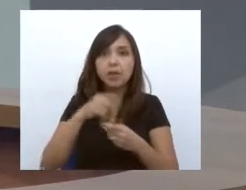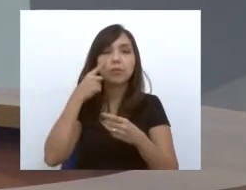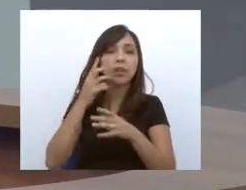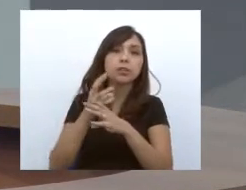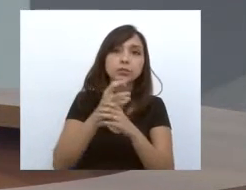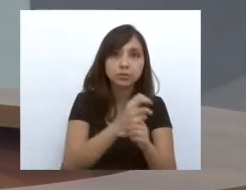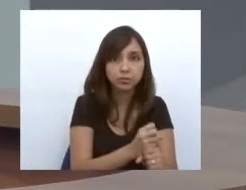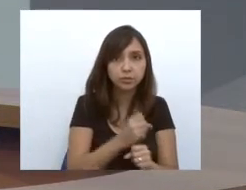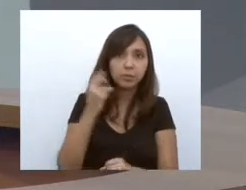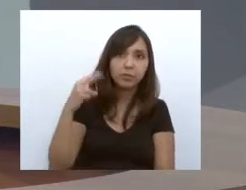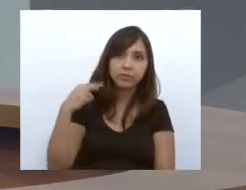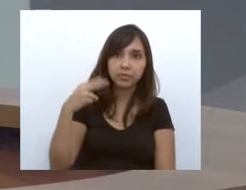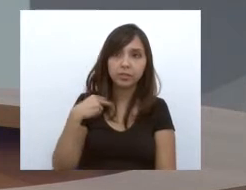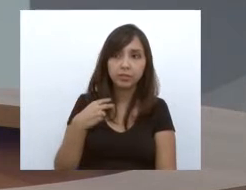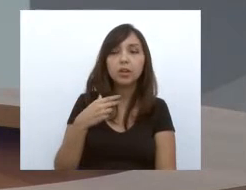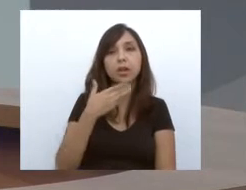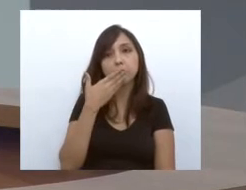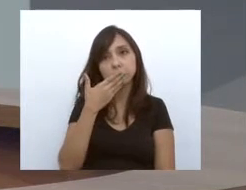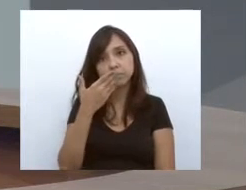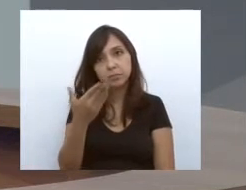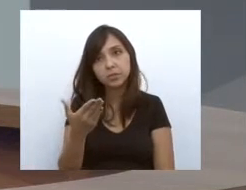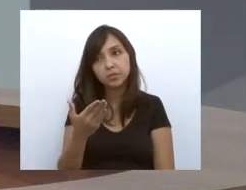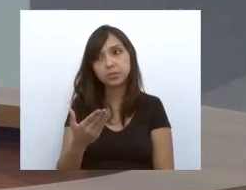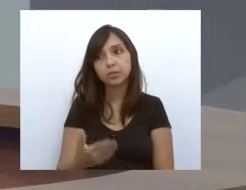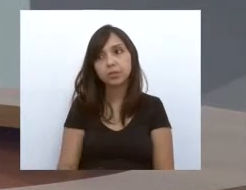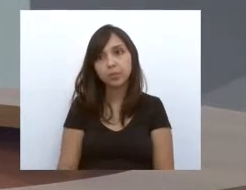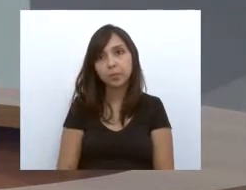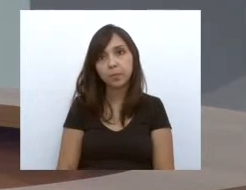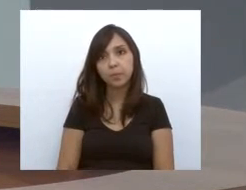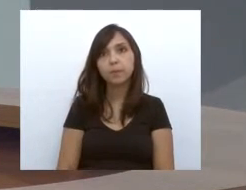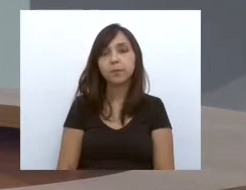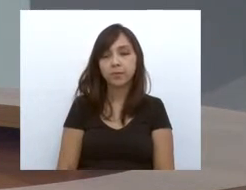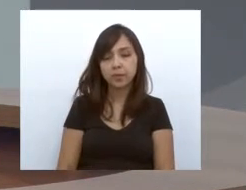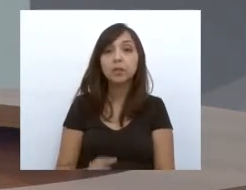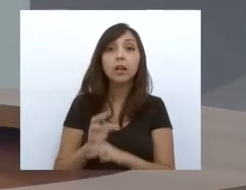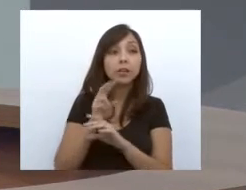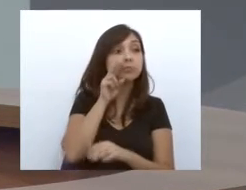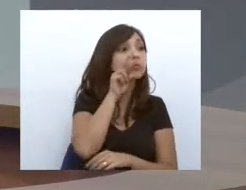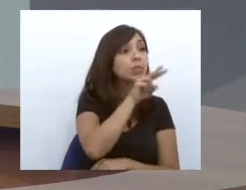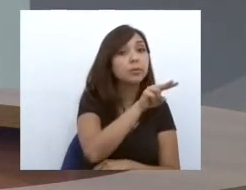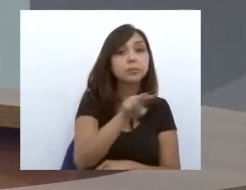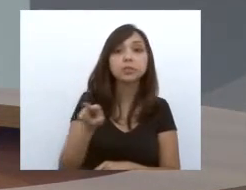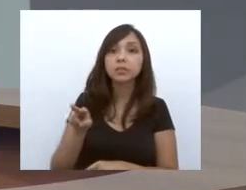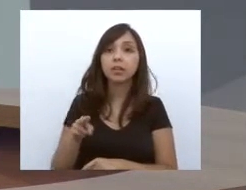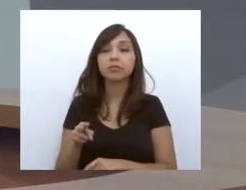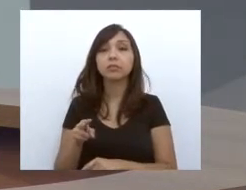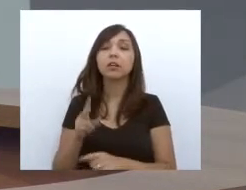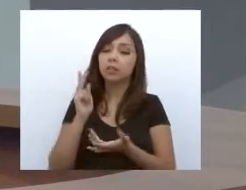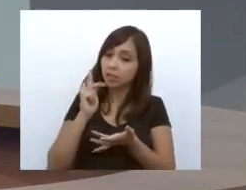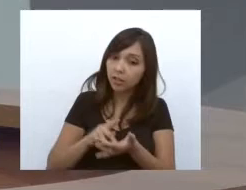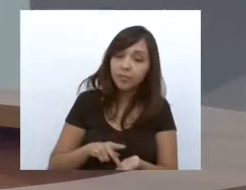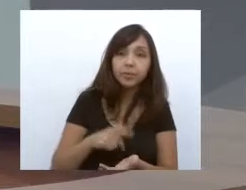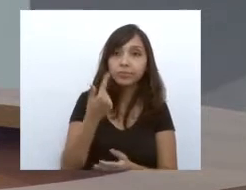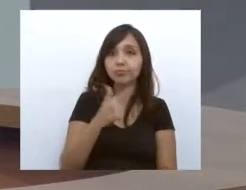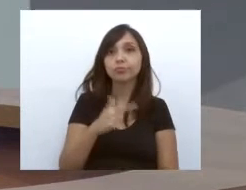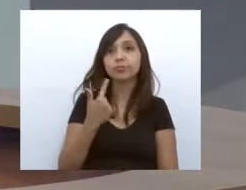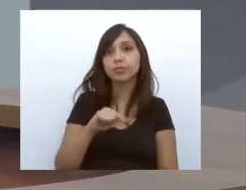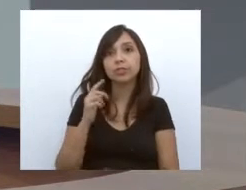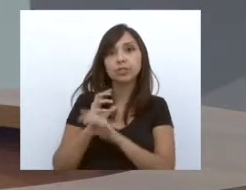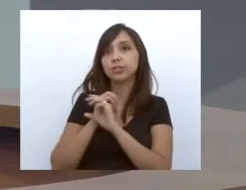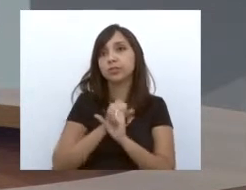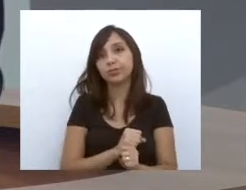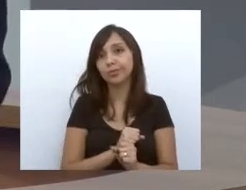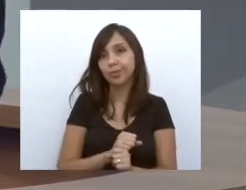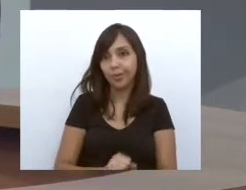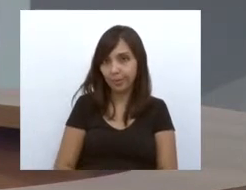verificar que não havia, eu pedi para Vossa Excelência observar que realmente naquele momento não